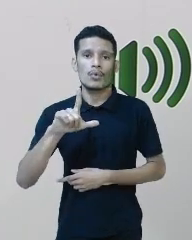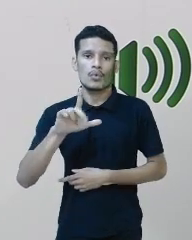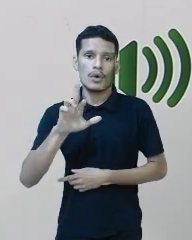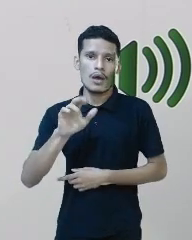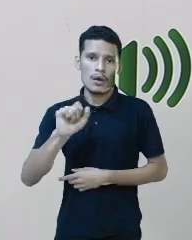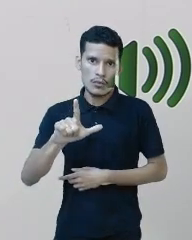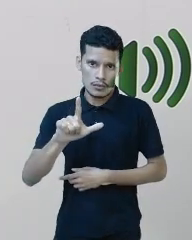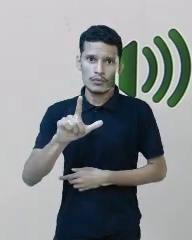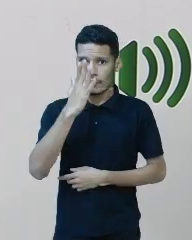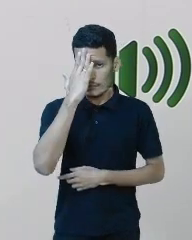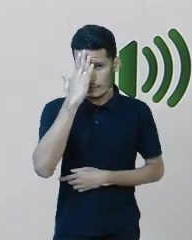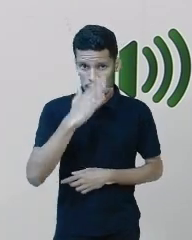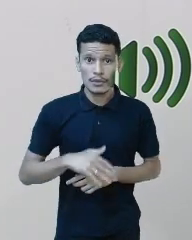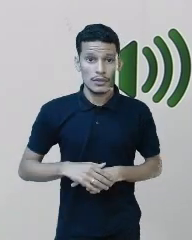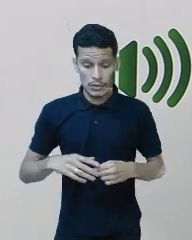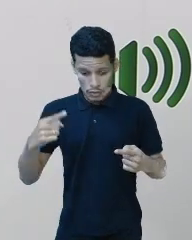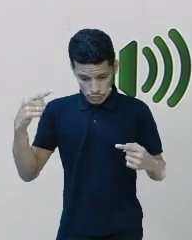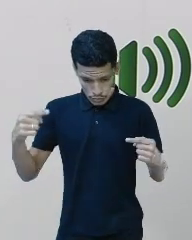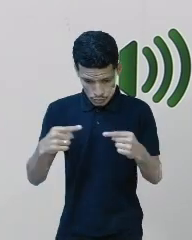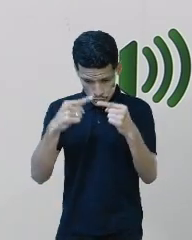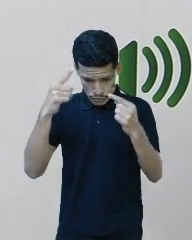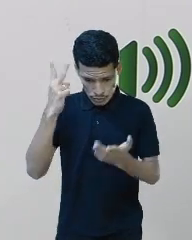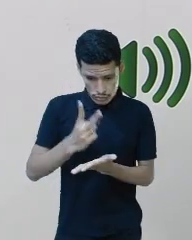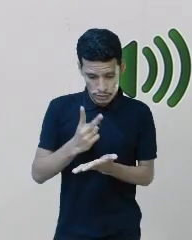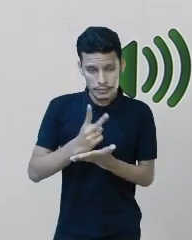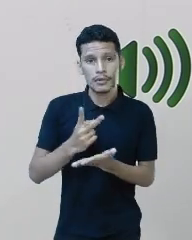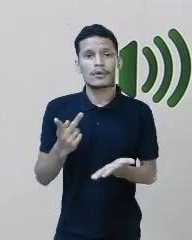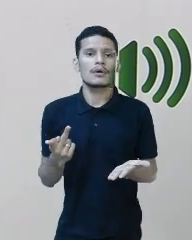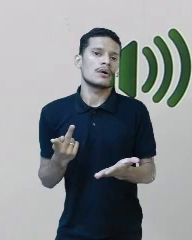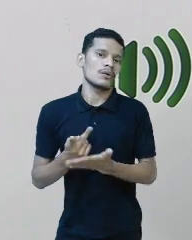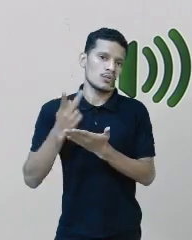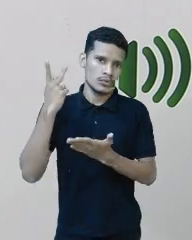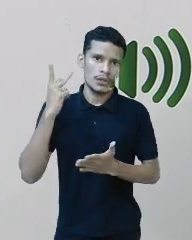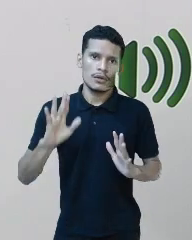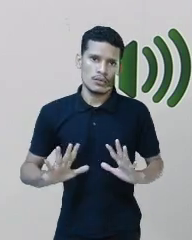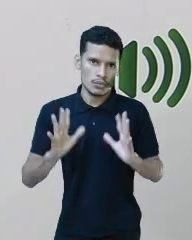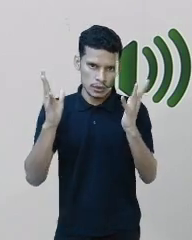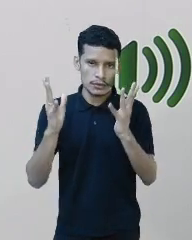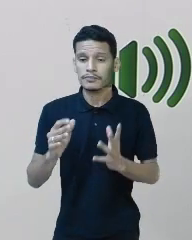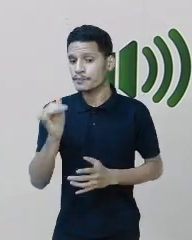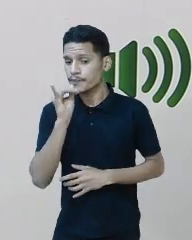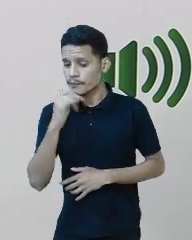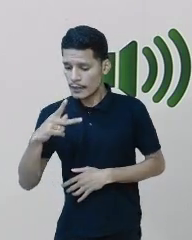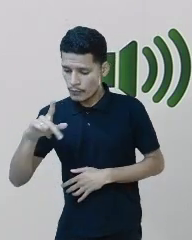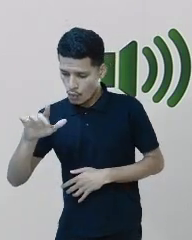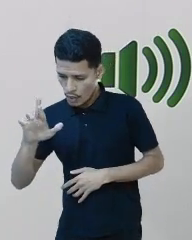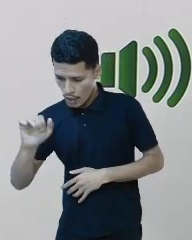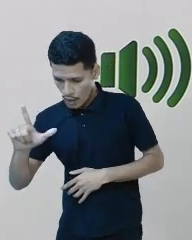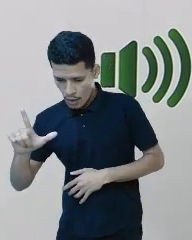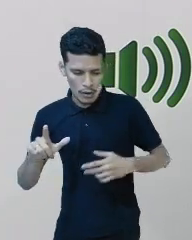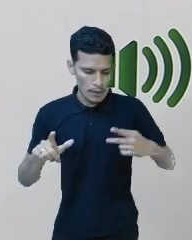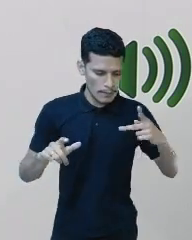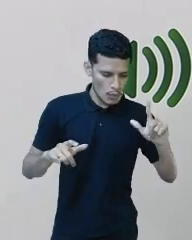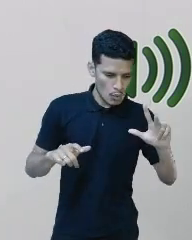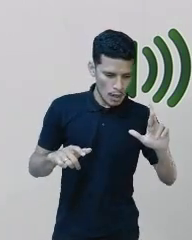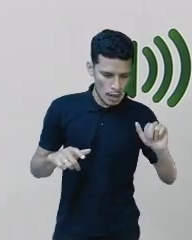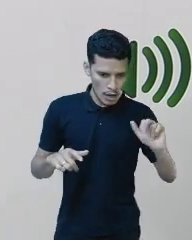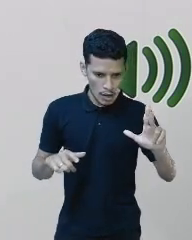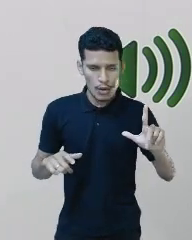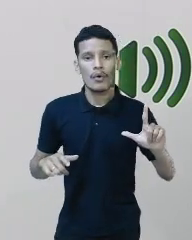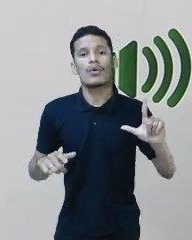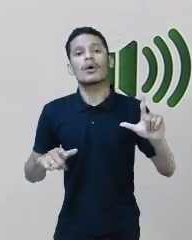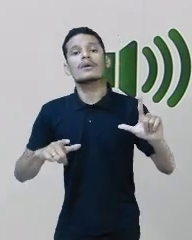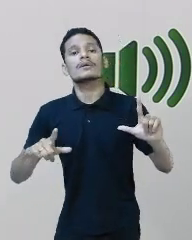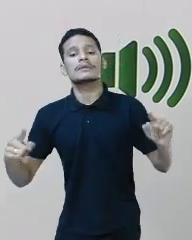esquece de fazer isso. A concordância sempre vai acontecer. Plural com plural, feminino com feminino,